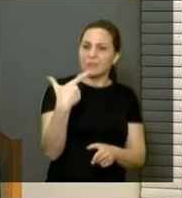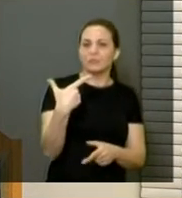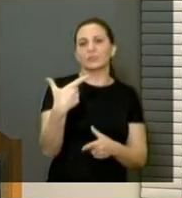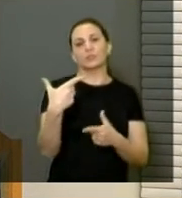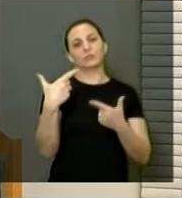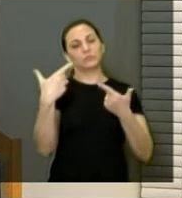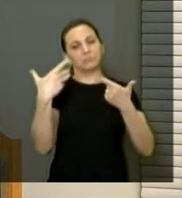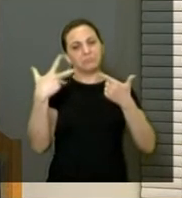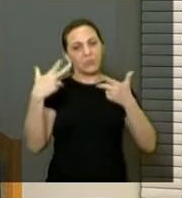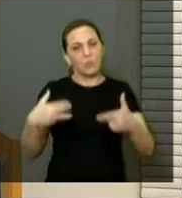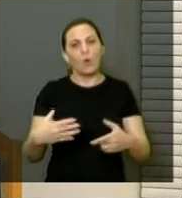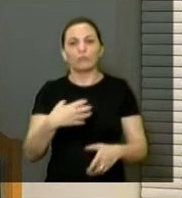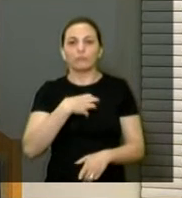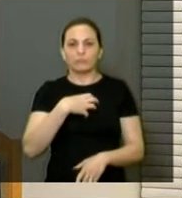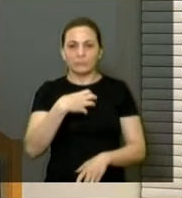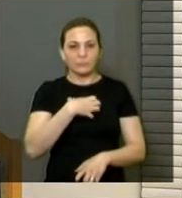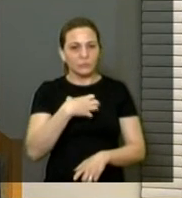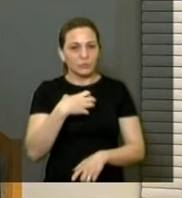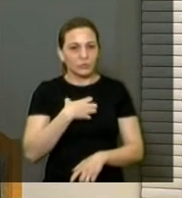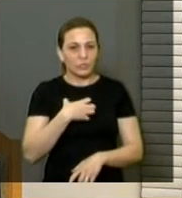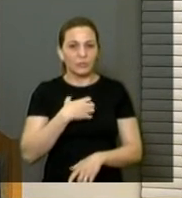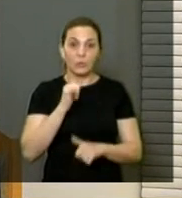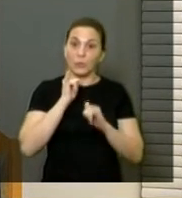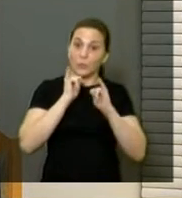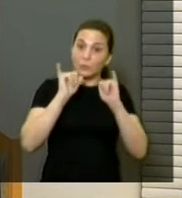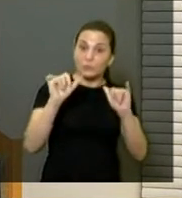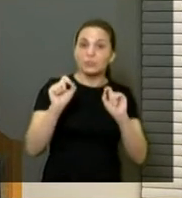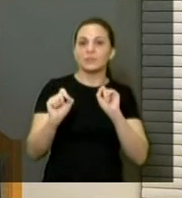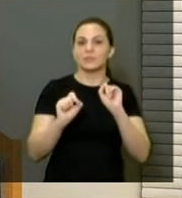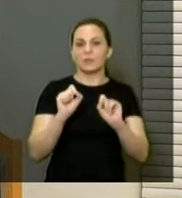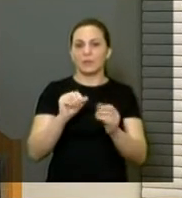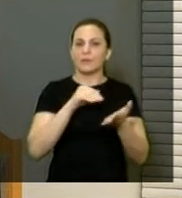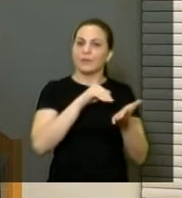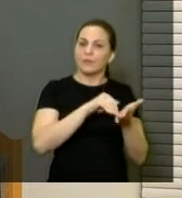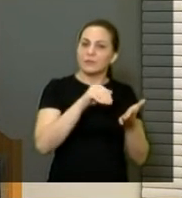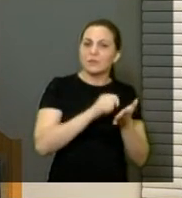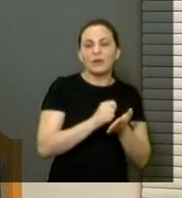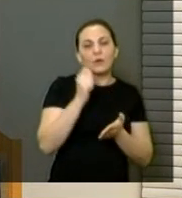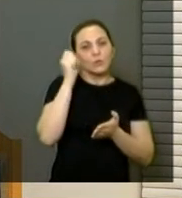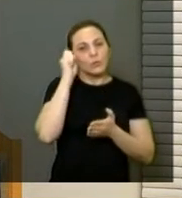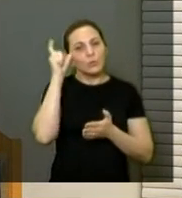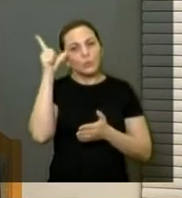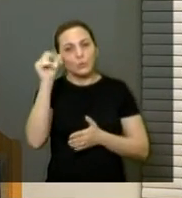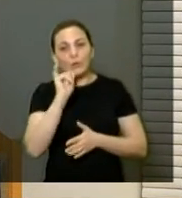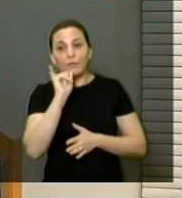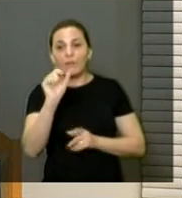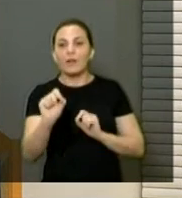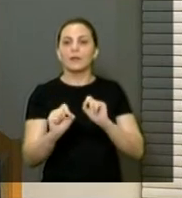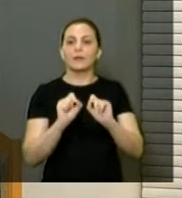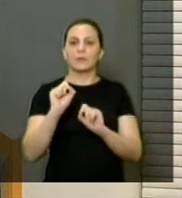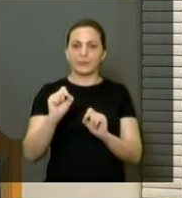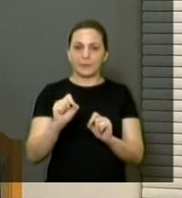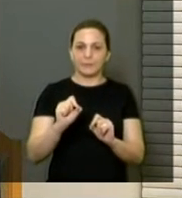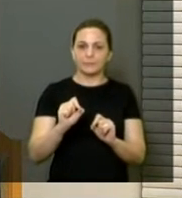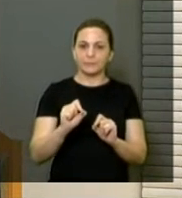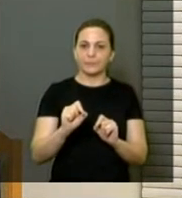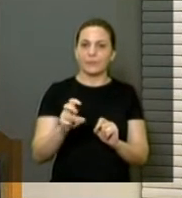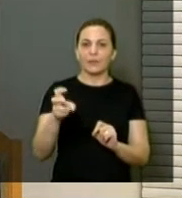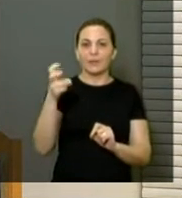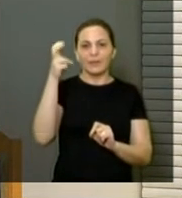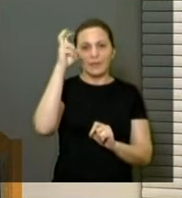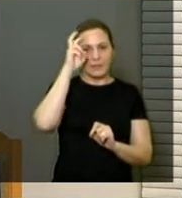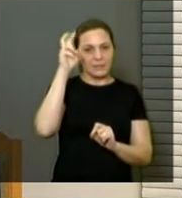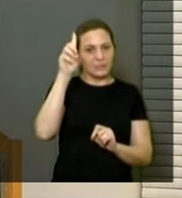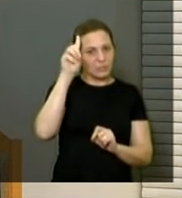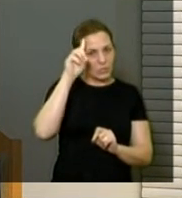é eu quero deixar aqui uma notícia da secretaria de cultura dizendo que nesta quinta-feira